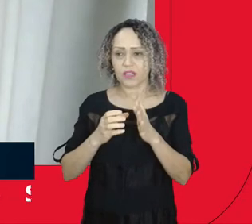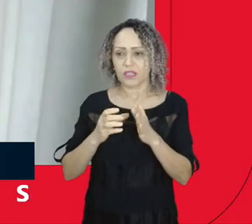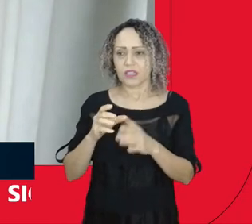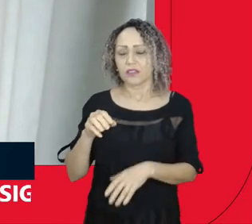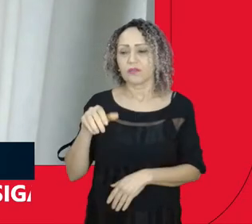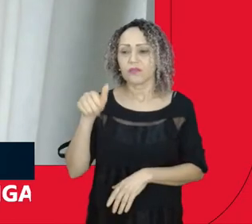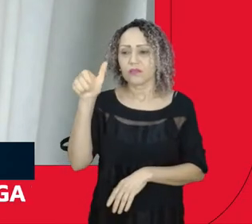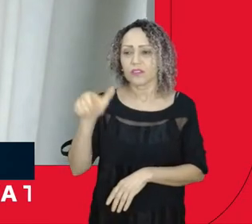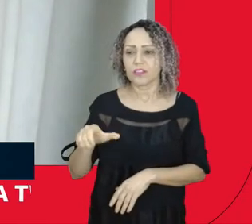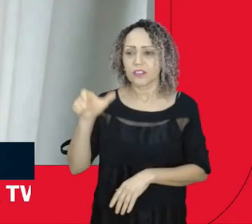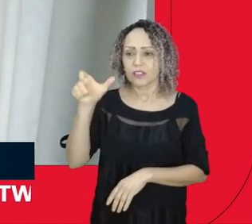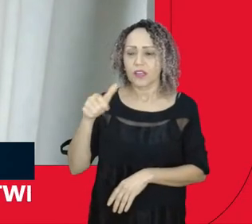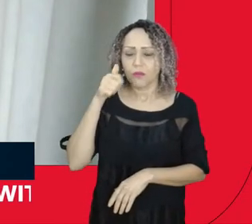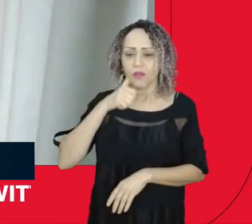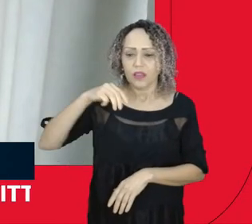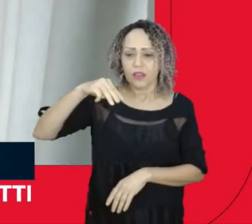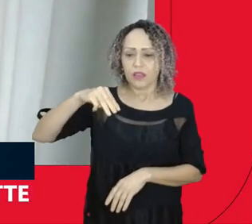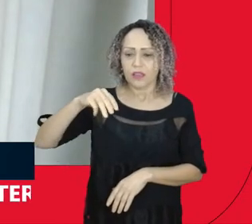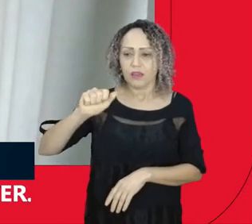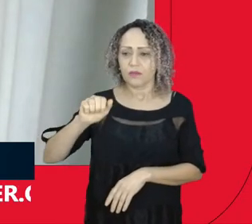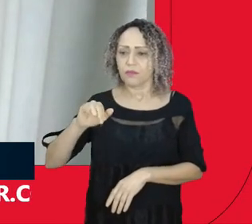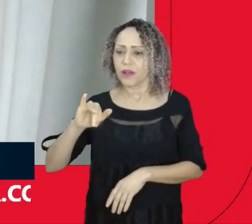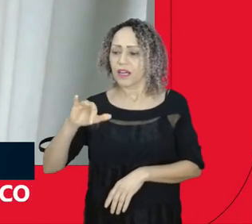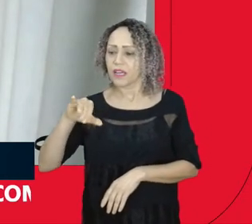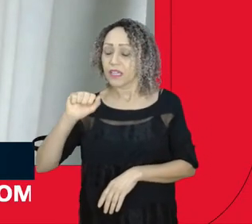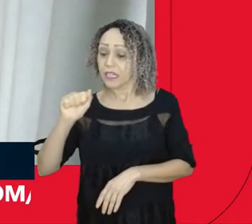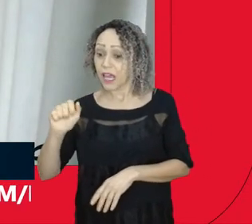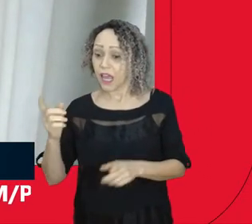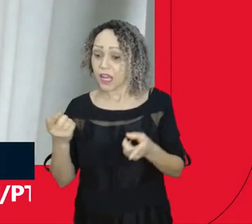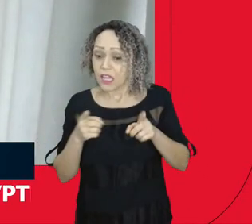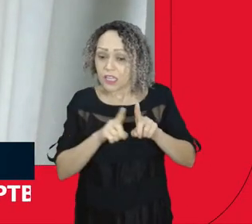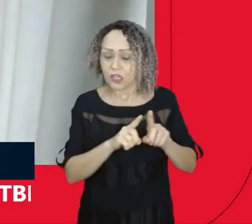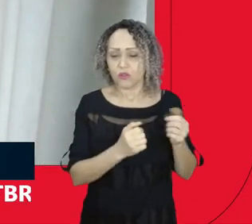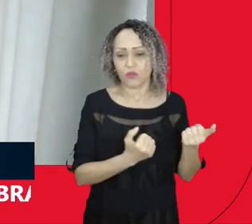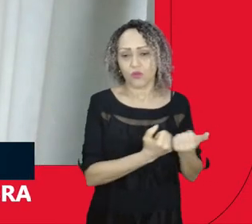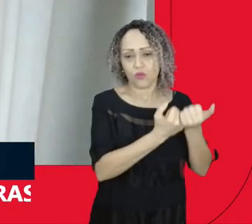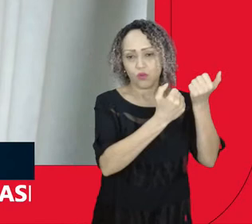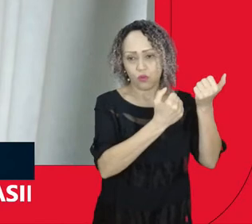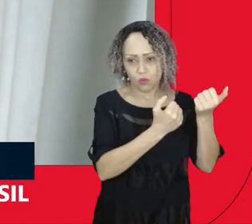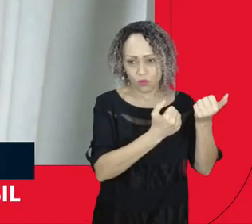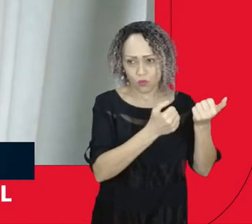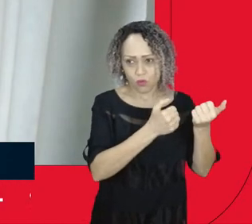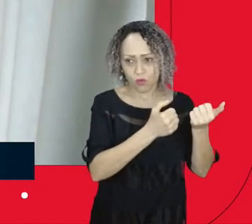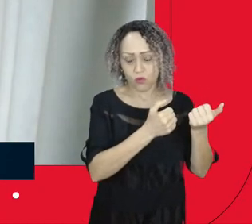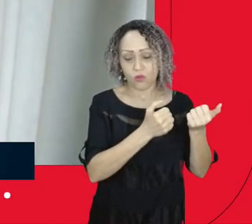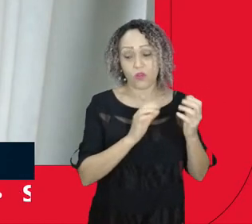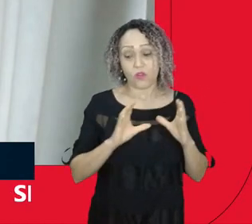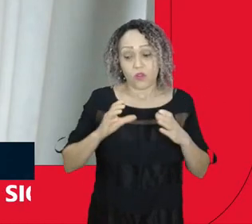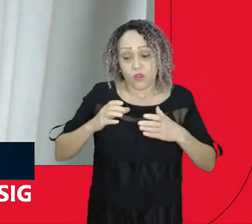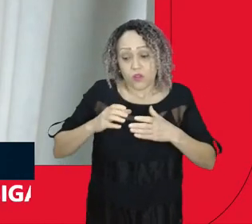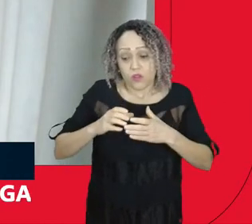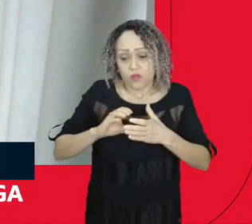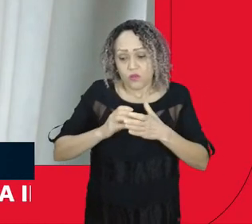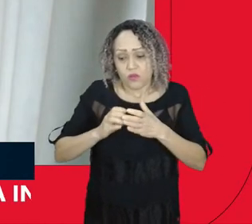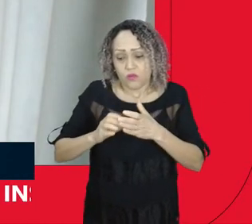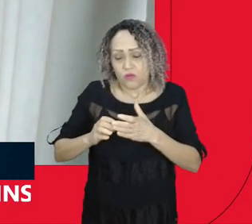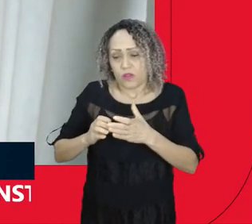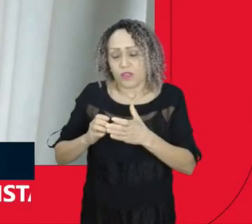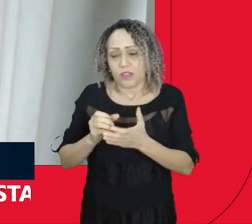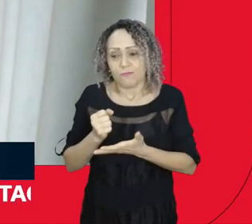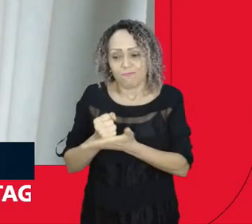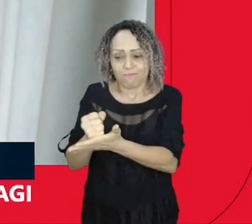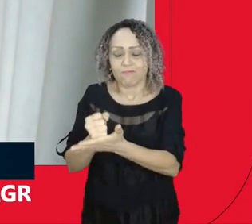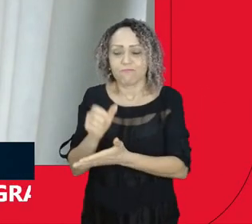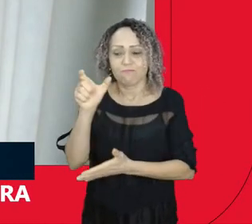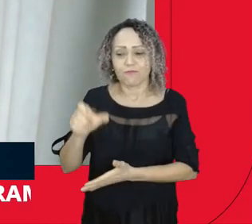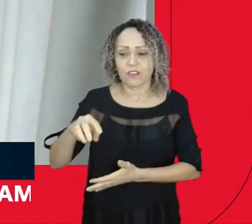se vincula à candidatura do presidente Lula e que está sendo apoiada por esse conjunto. Já está nesse